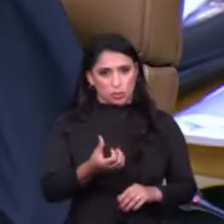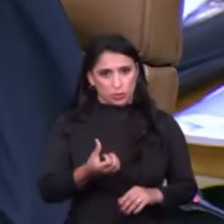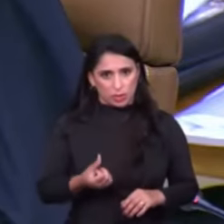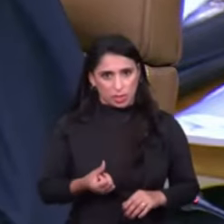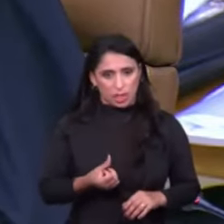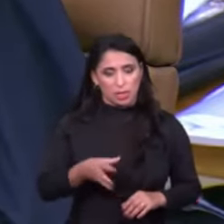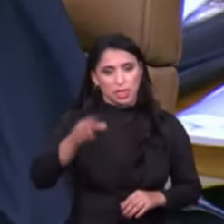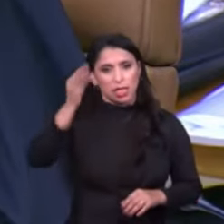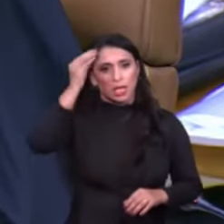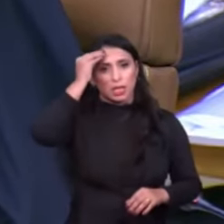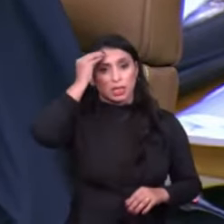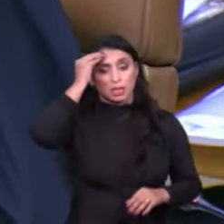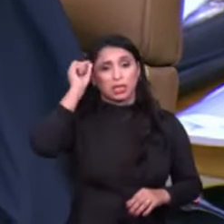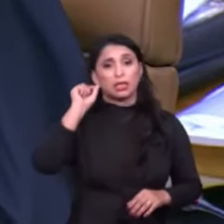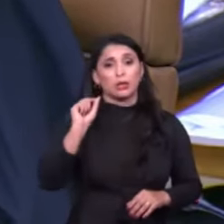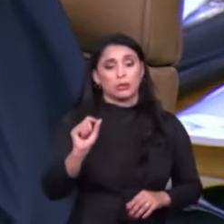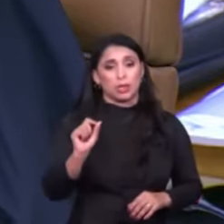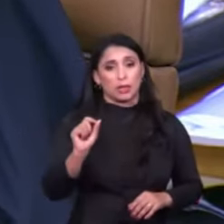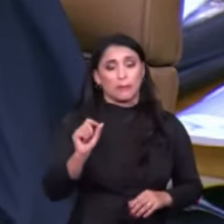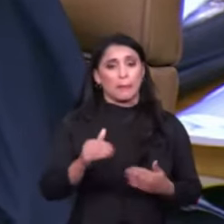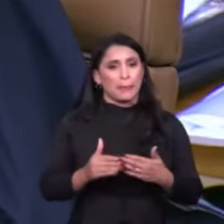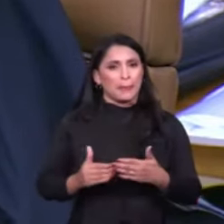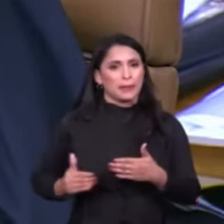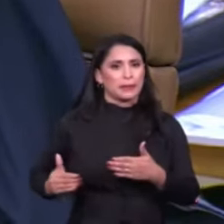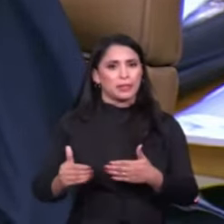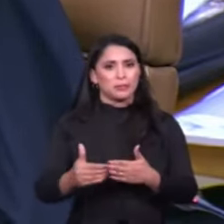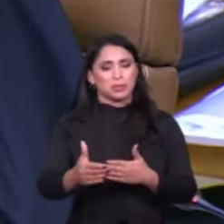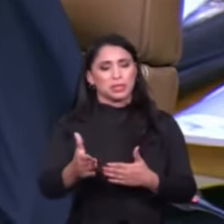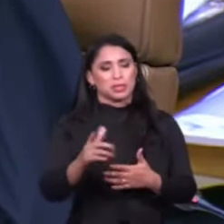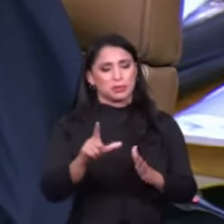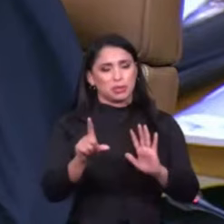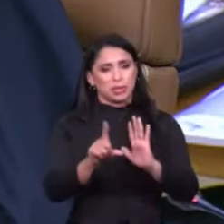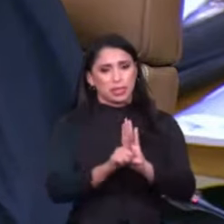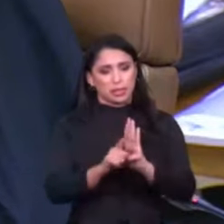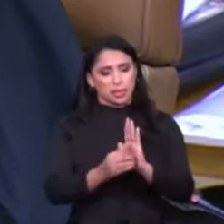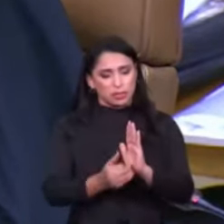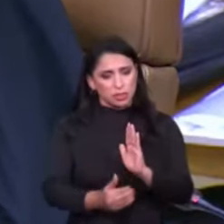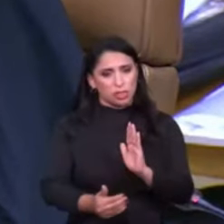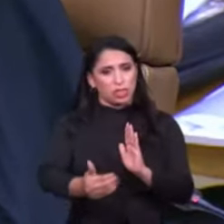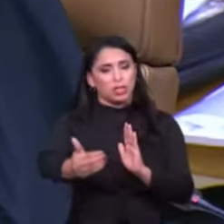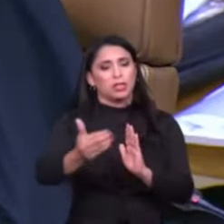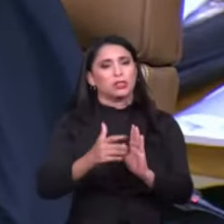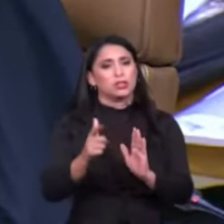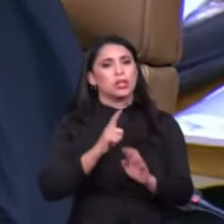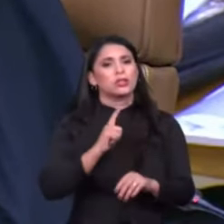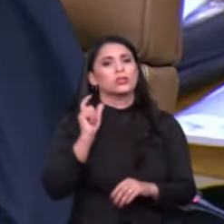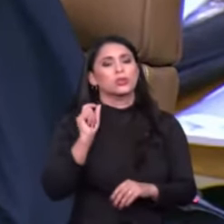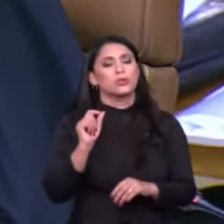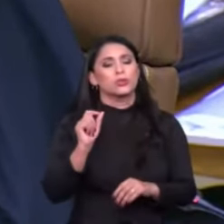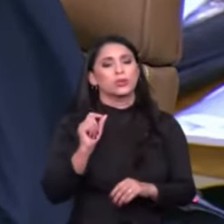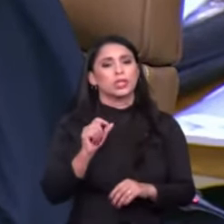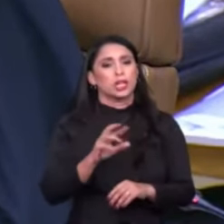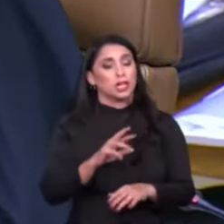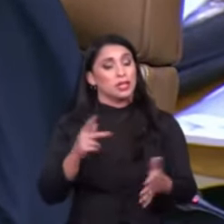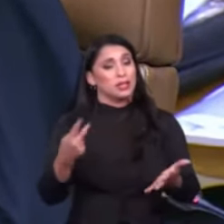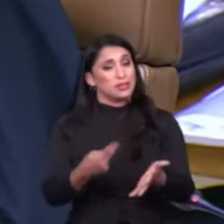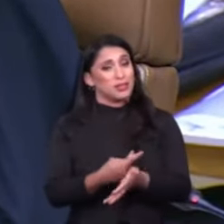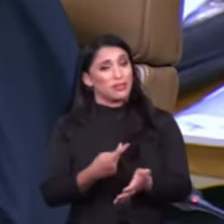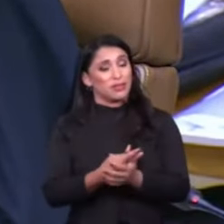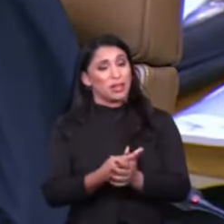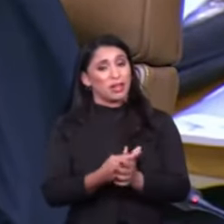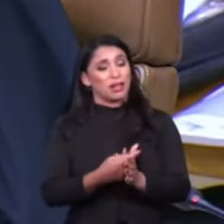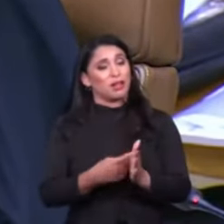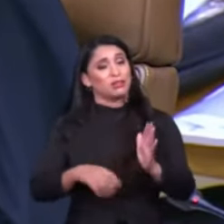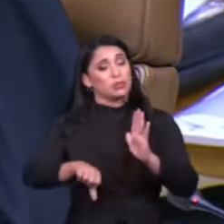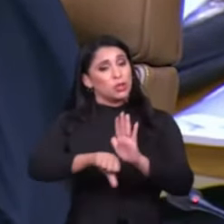partir de um pressuposto, desapreço do legislador pelo rigor técnico, o que teria levado inadvertidamente a incluir as